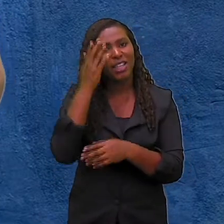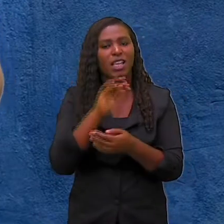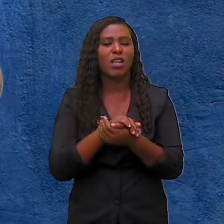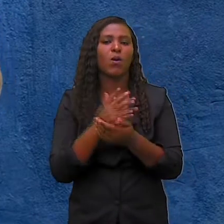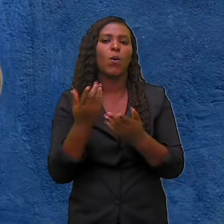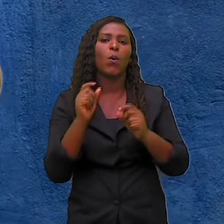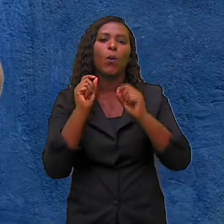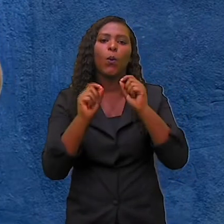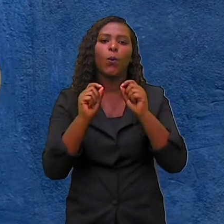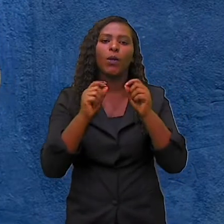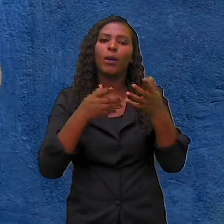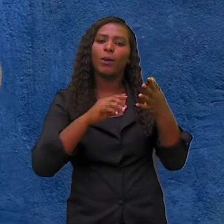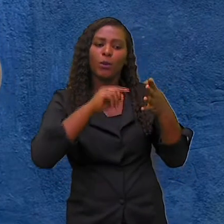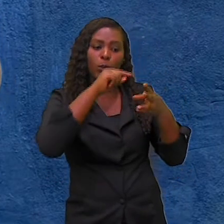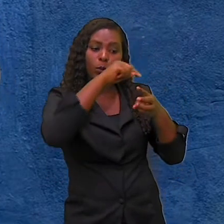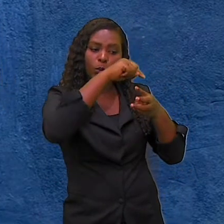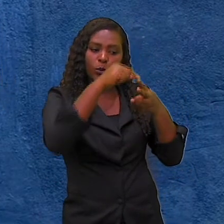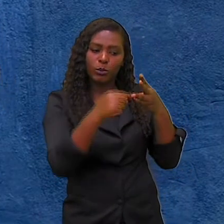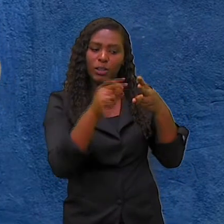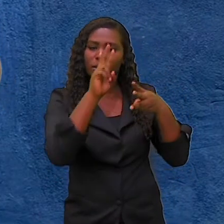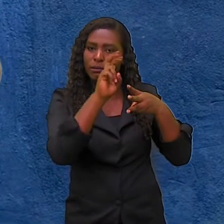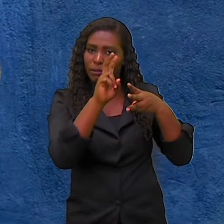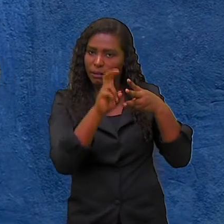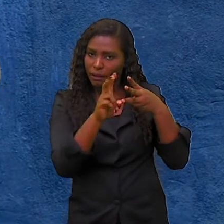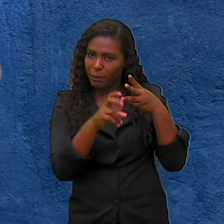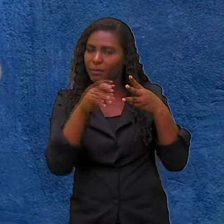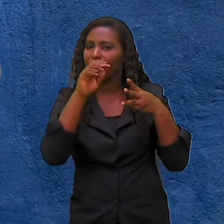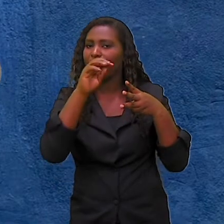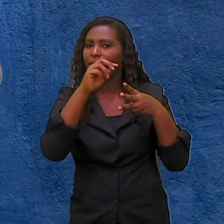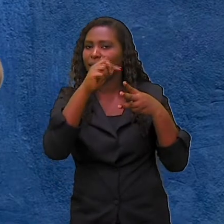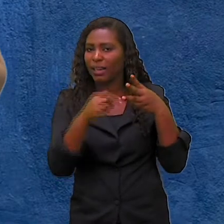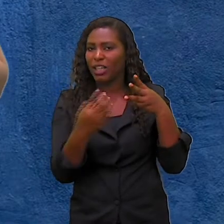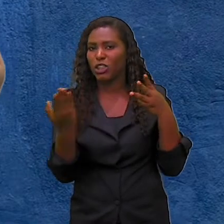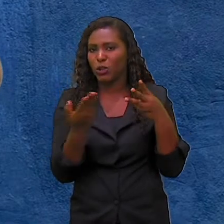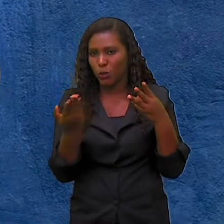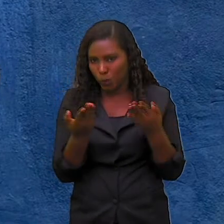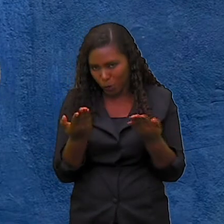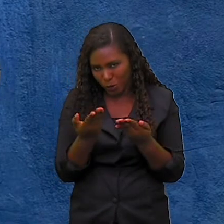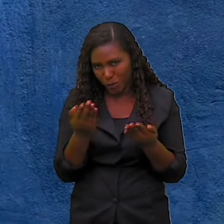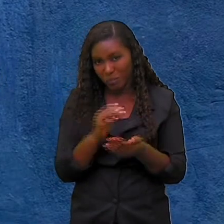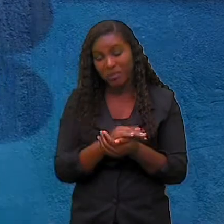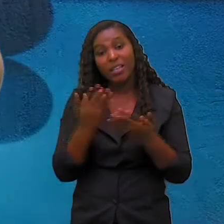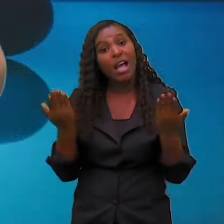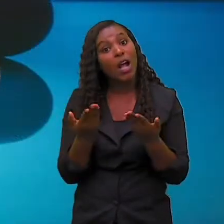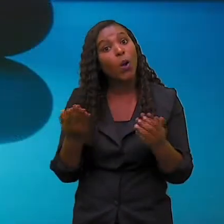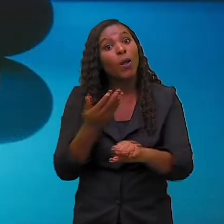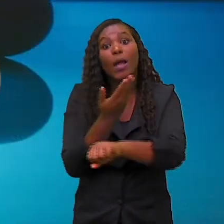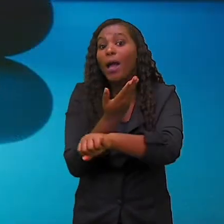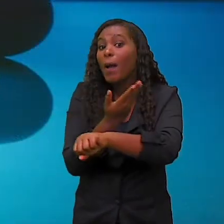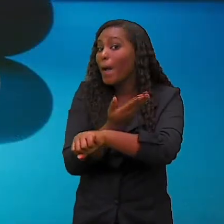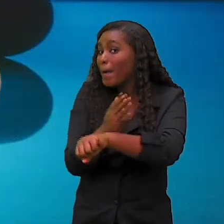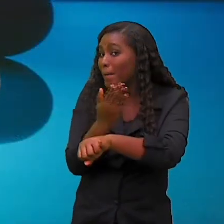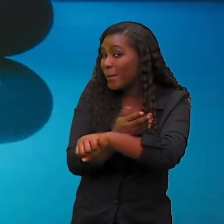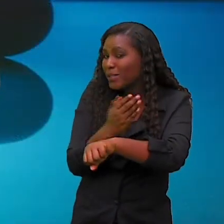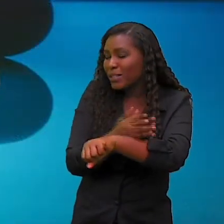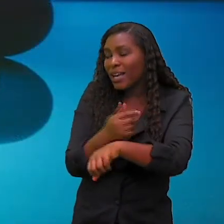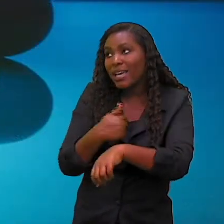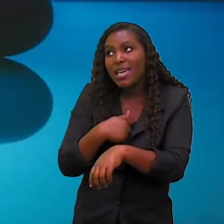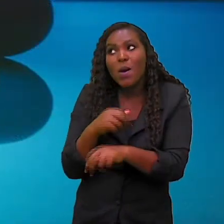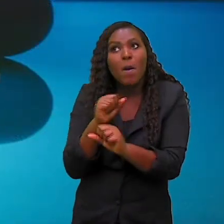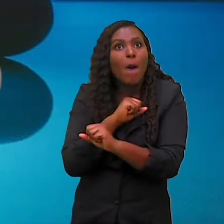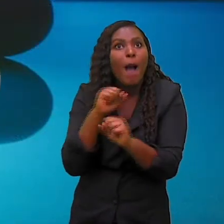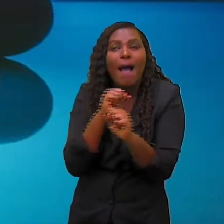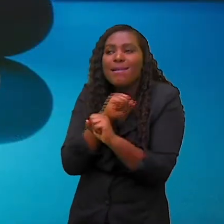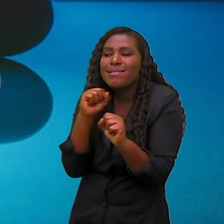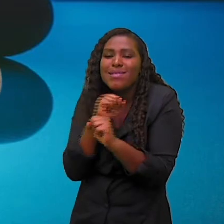e gênero textual. E agora é aquela hora de praticar que eu falo para vocês que eu adoro